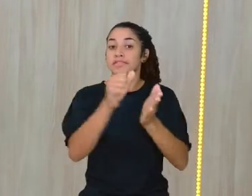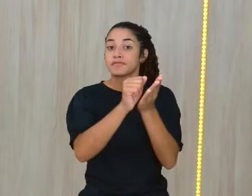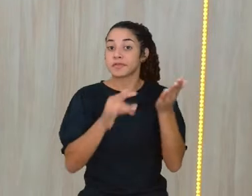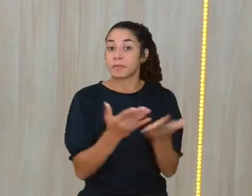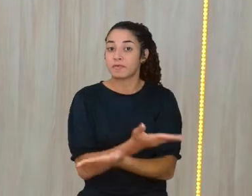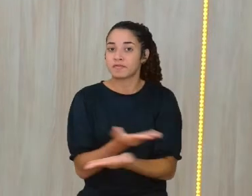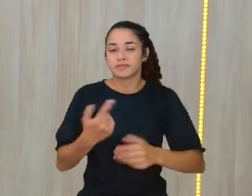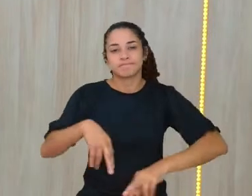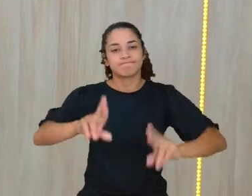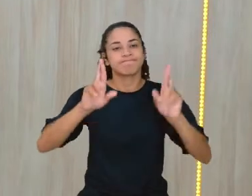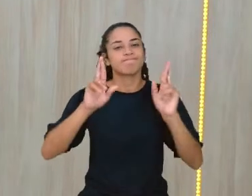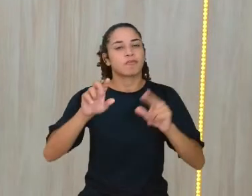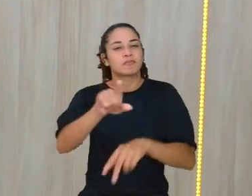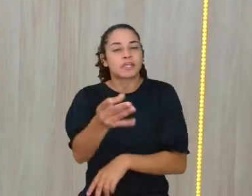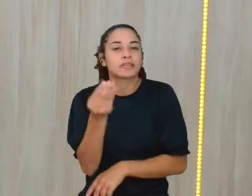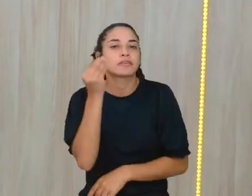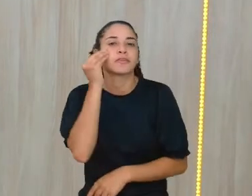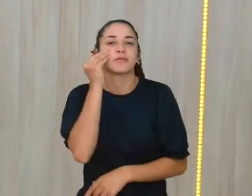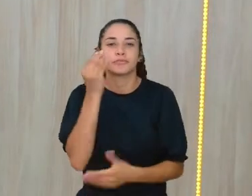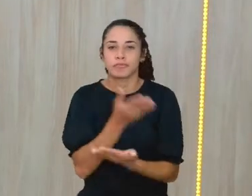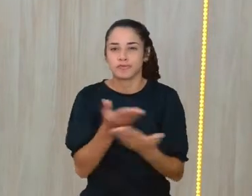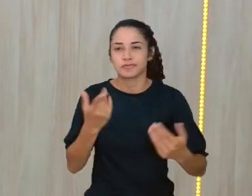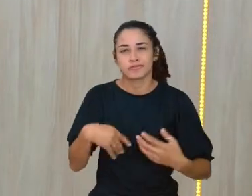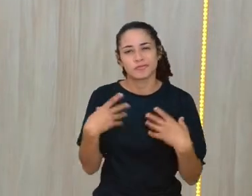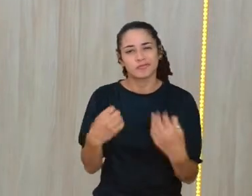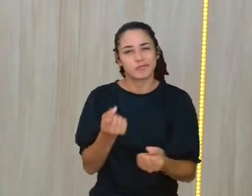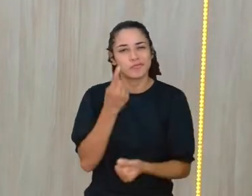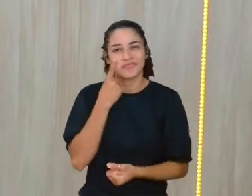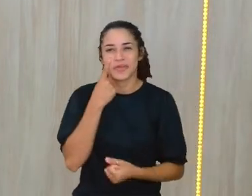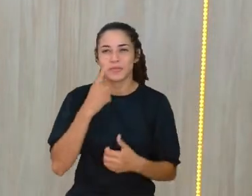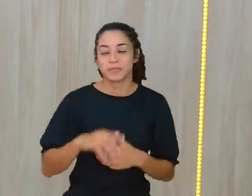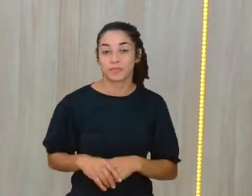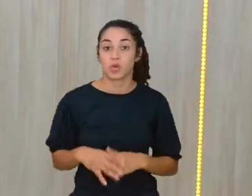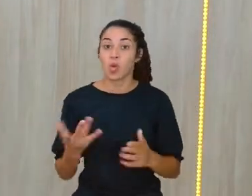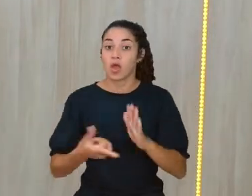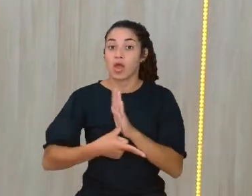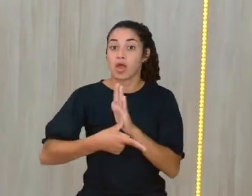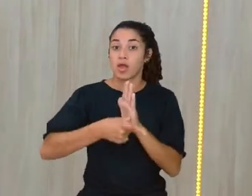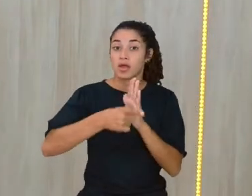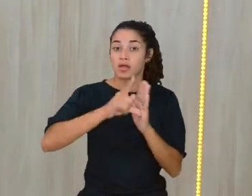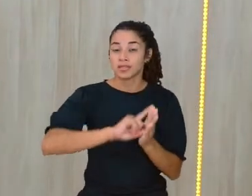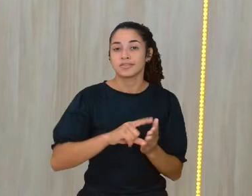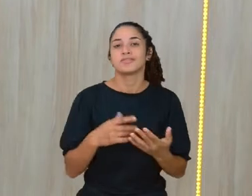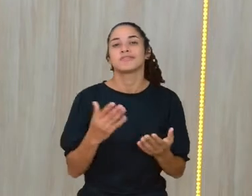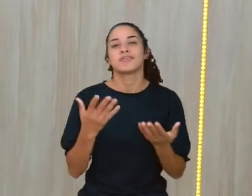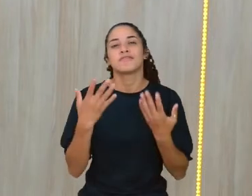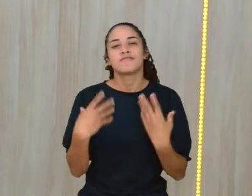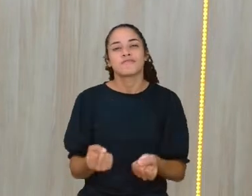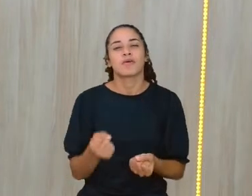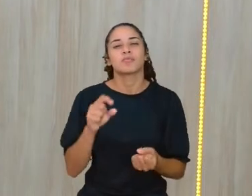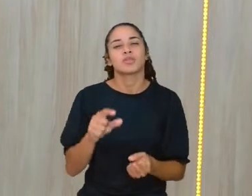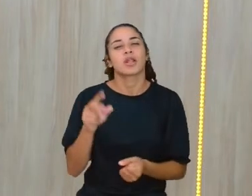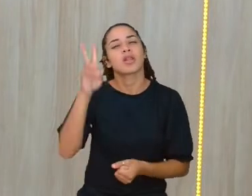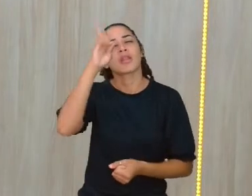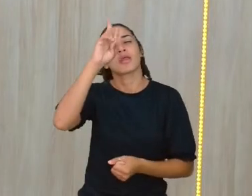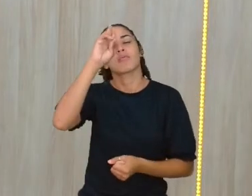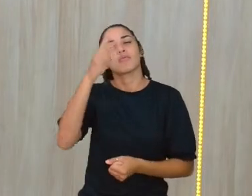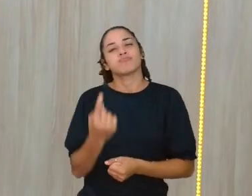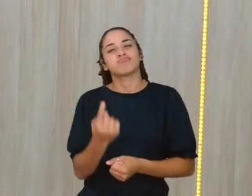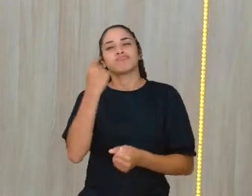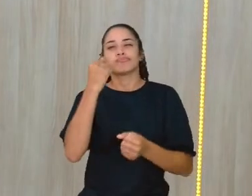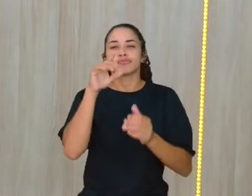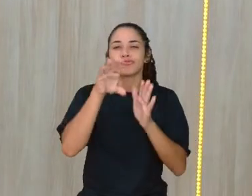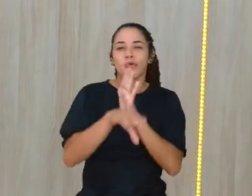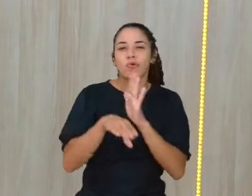tenham tentado fazer e bora lá ver como é que ficou. Mas antes, vamos recapitular alguns